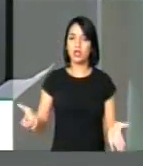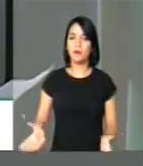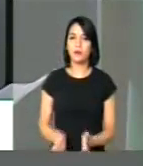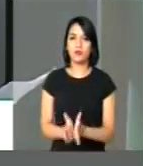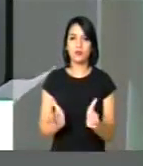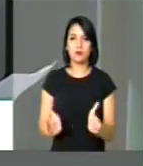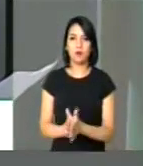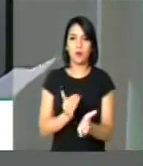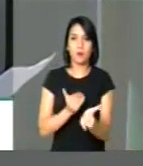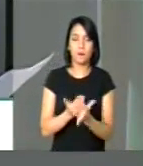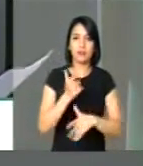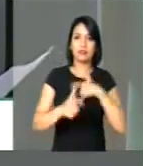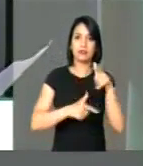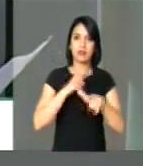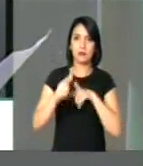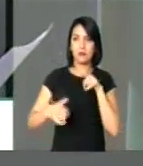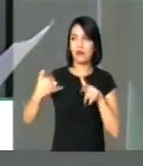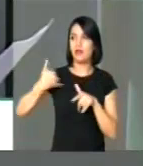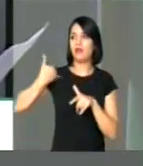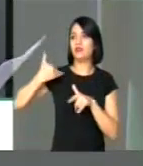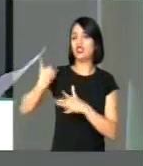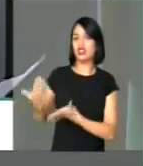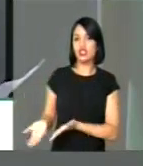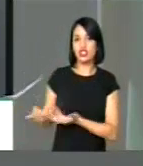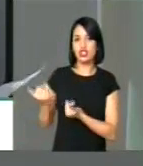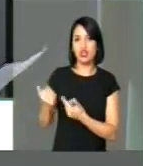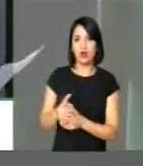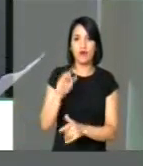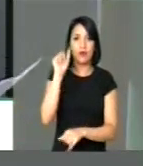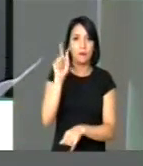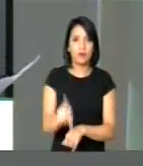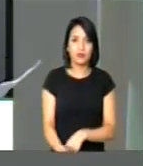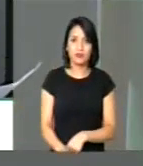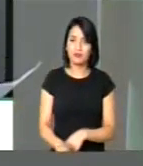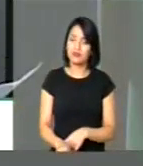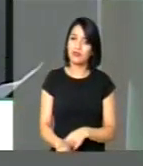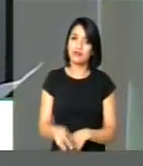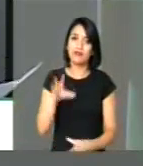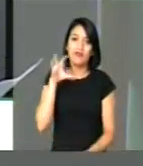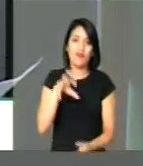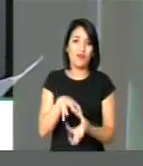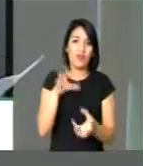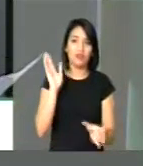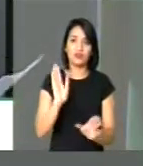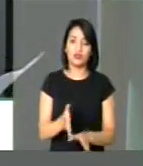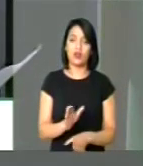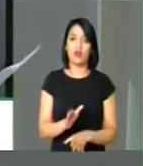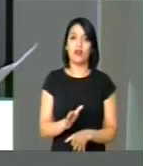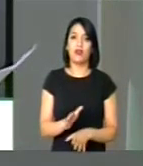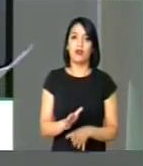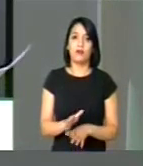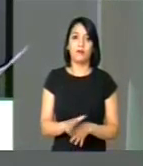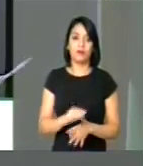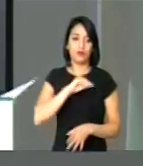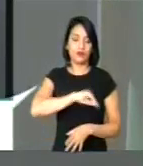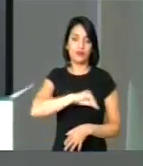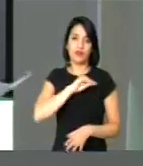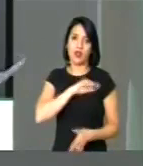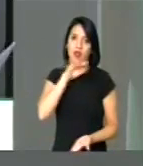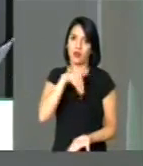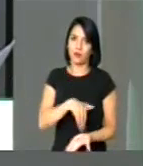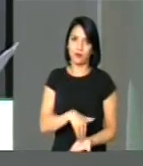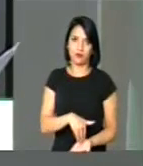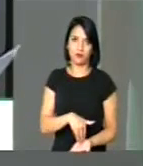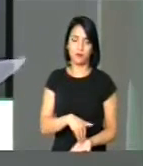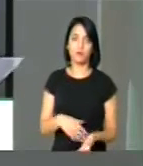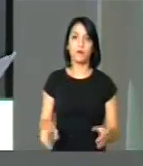se aposentam tarde e que mais de 66% recebem salário mínimo. E agora quero dizer aqui também de